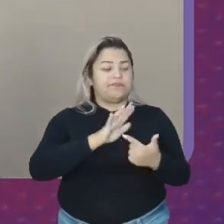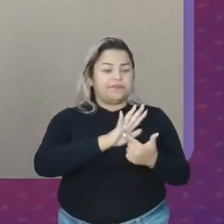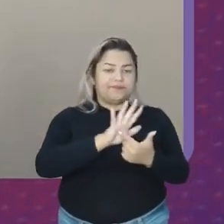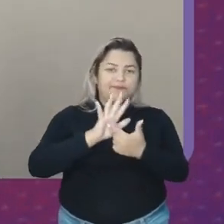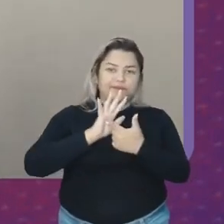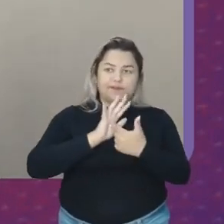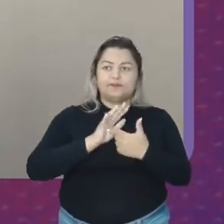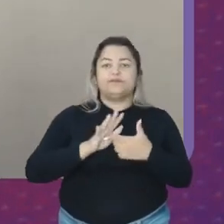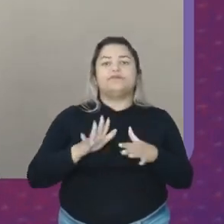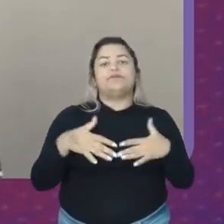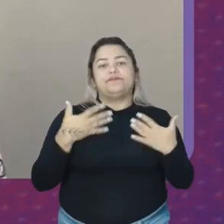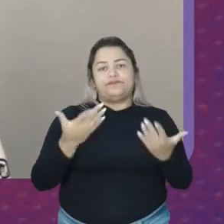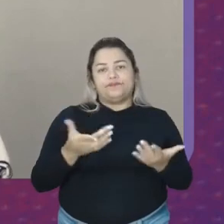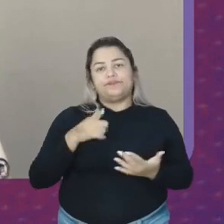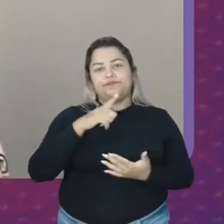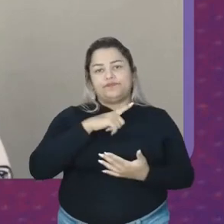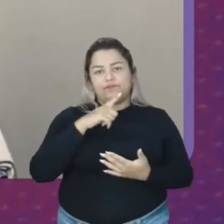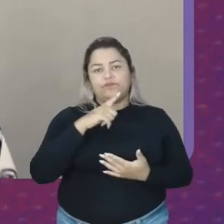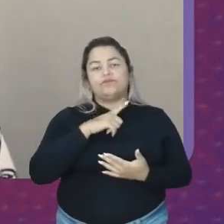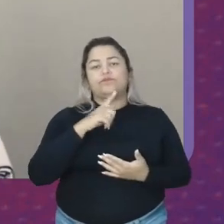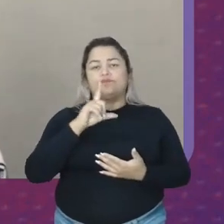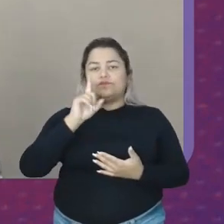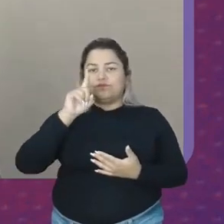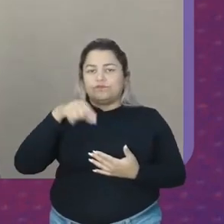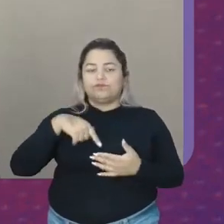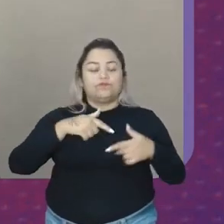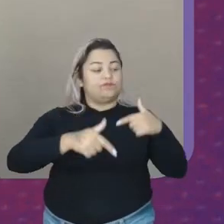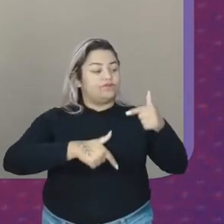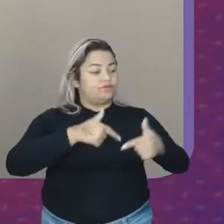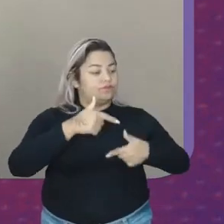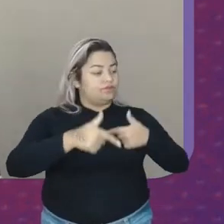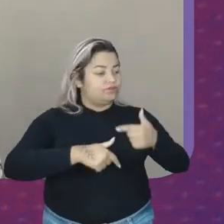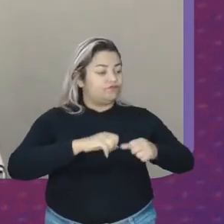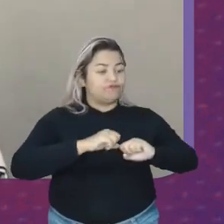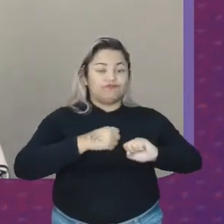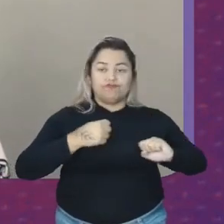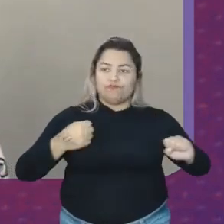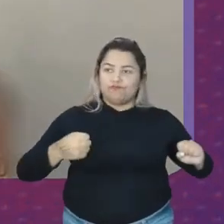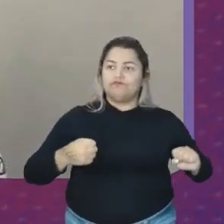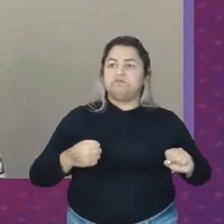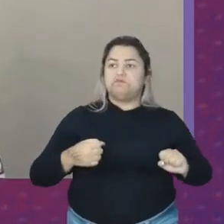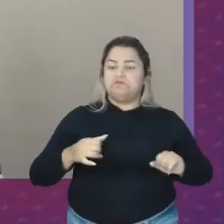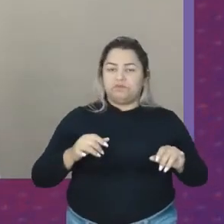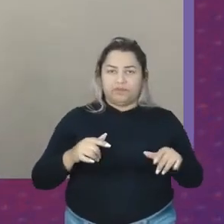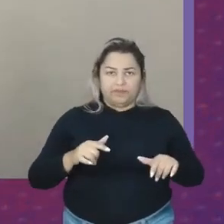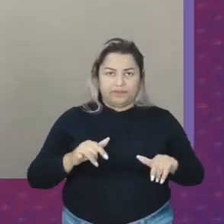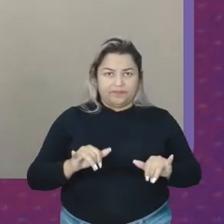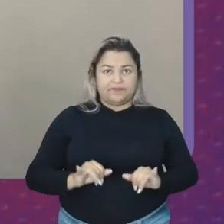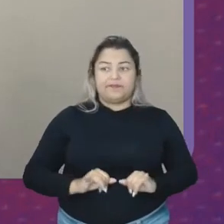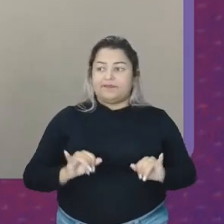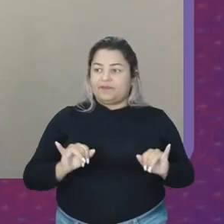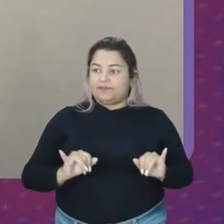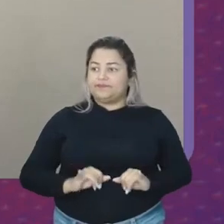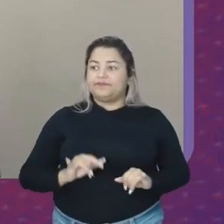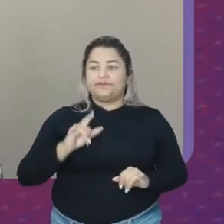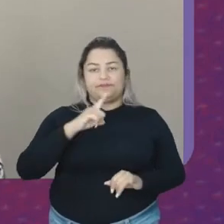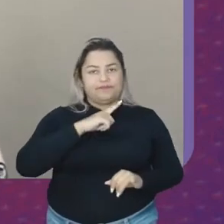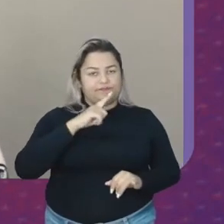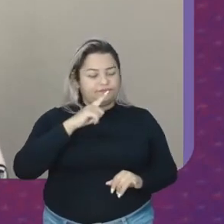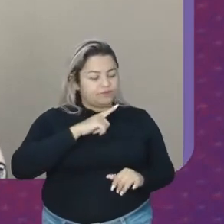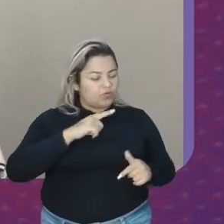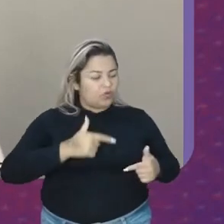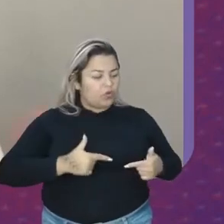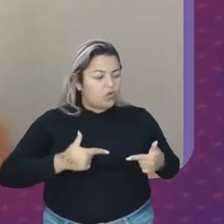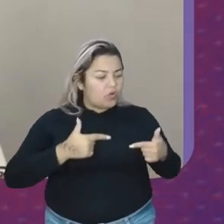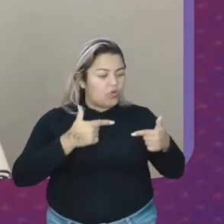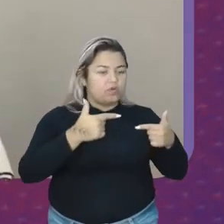apresentadas? Então, tem sido um trabalho intenso, um trabalho profundo, que tem nos desafiado, mas tem nos